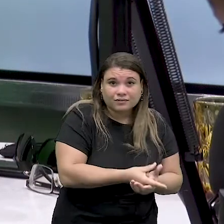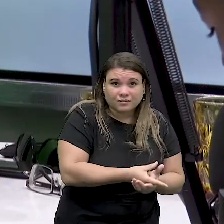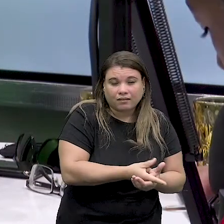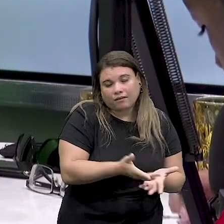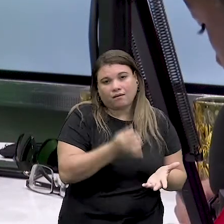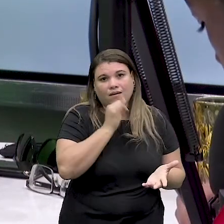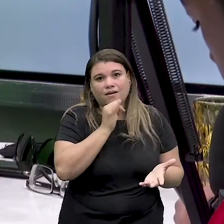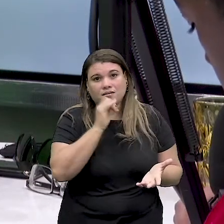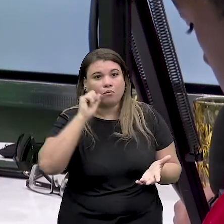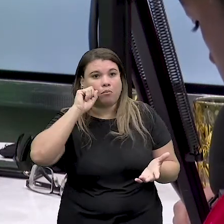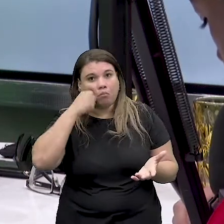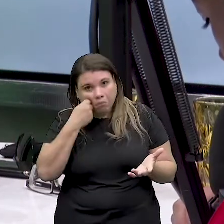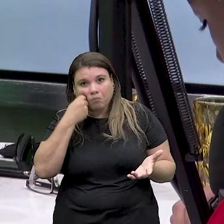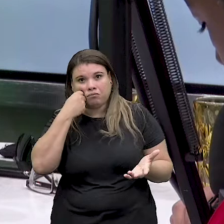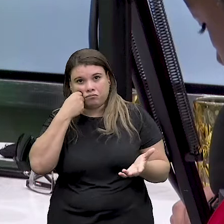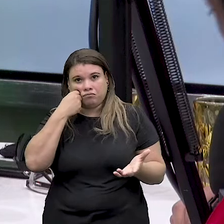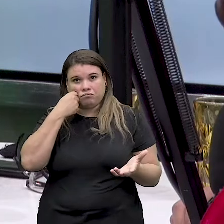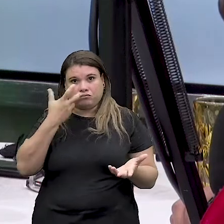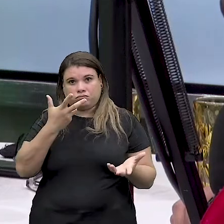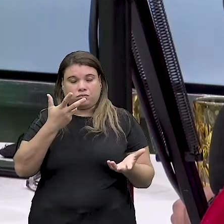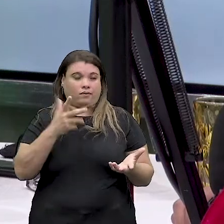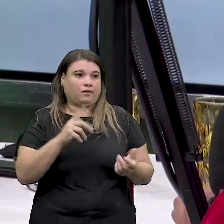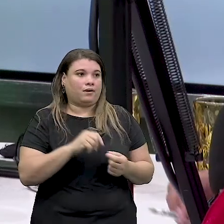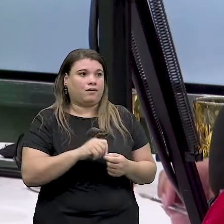trigo, ele queria vender pão.